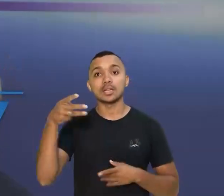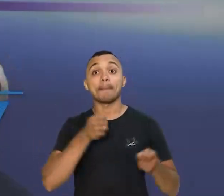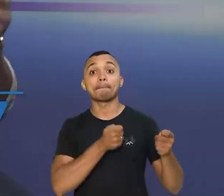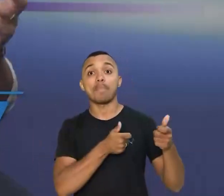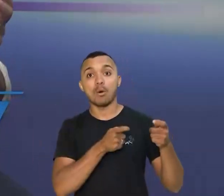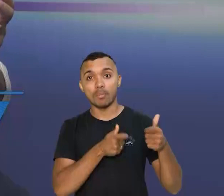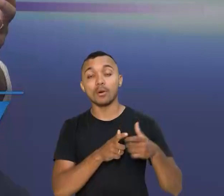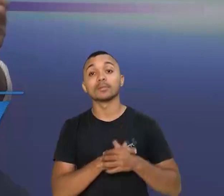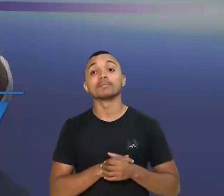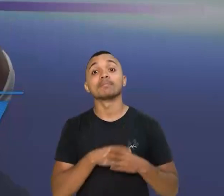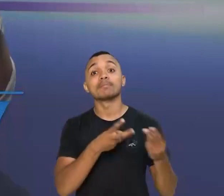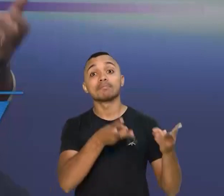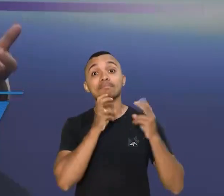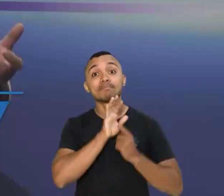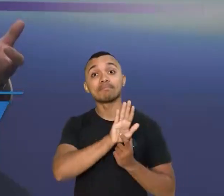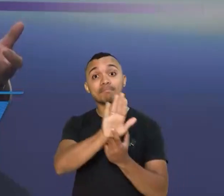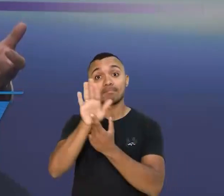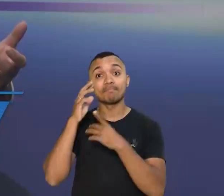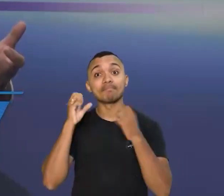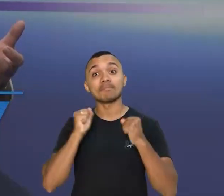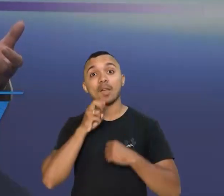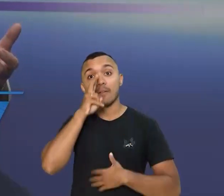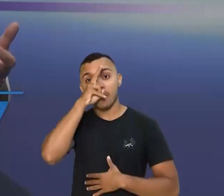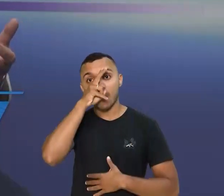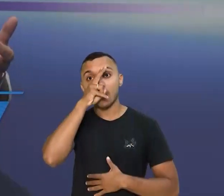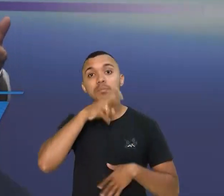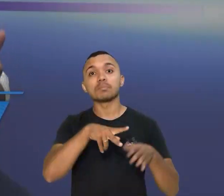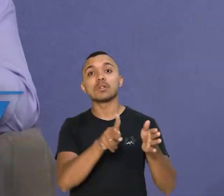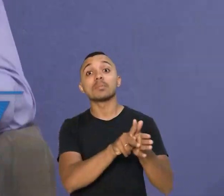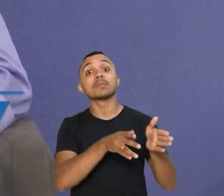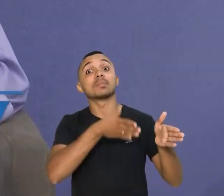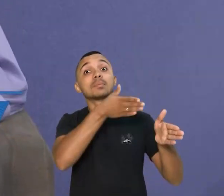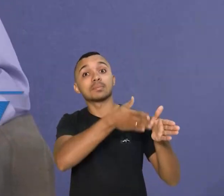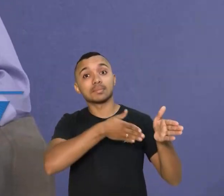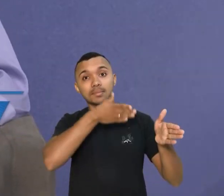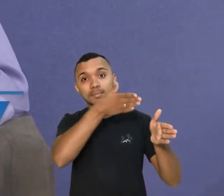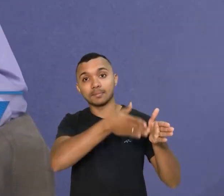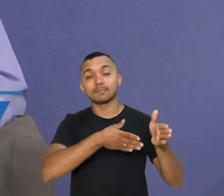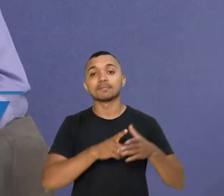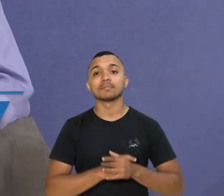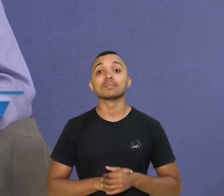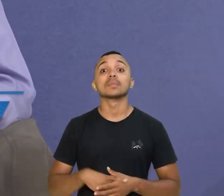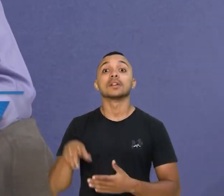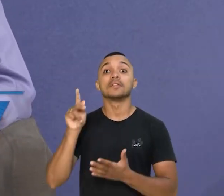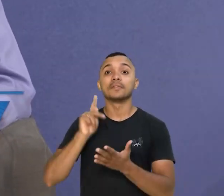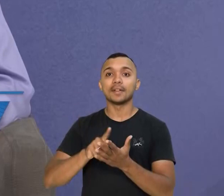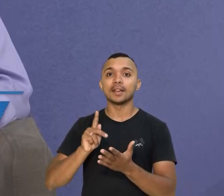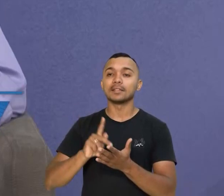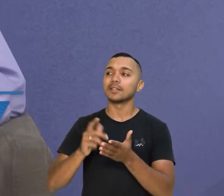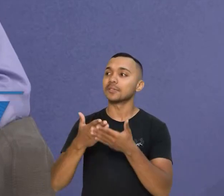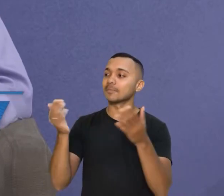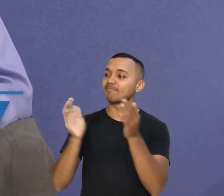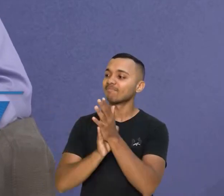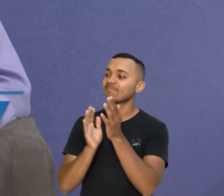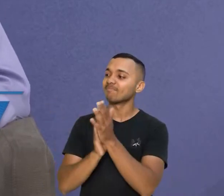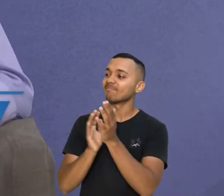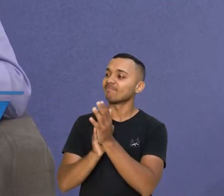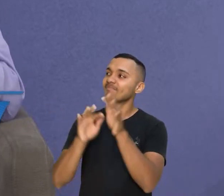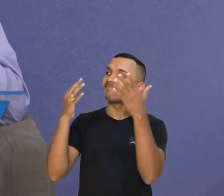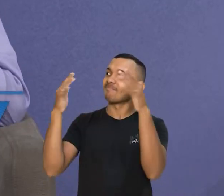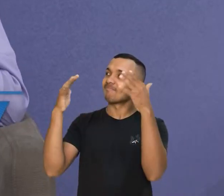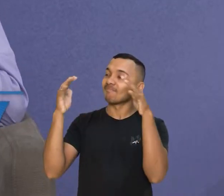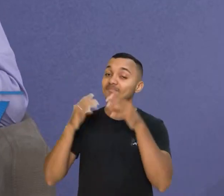Ferroviário. Isso mostra uma certa força do Ferroviário, né, Renato? Verdade. Verdade, parabéns ao Ferroviário. Mas antes, Carlos, só porque